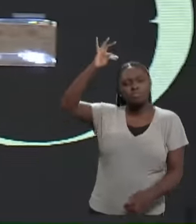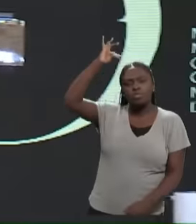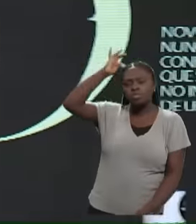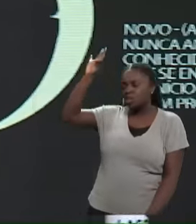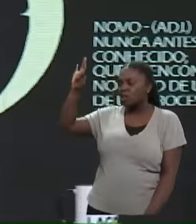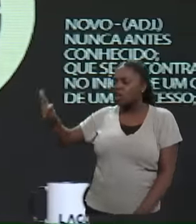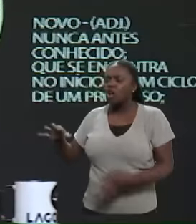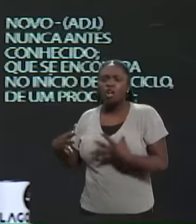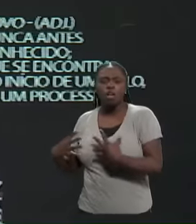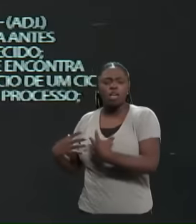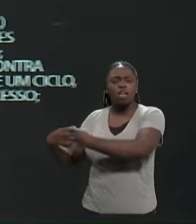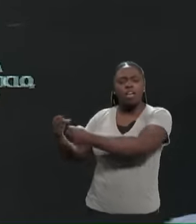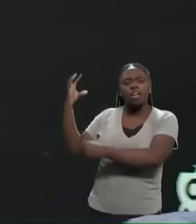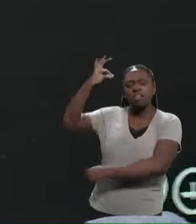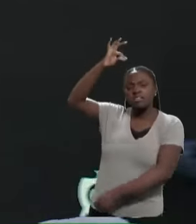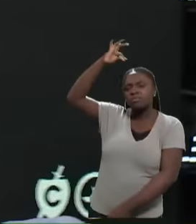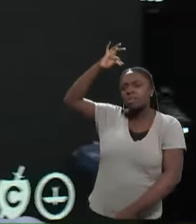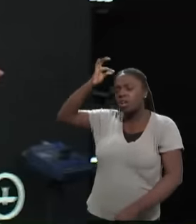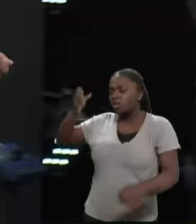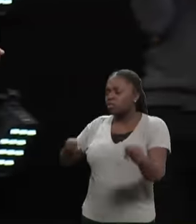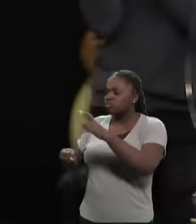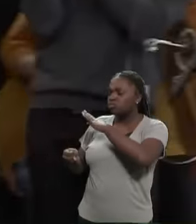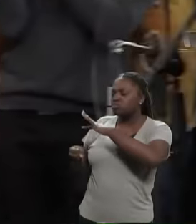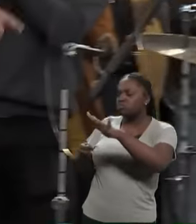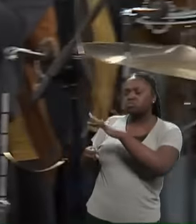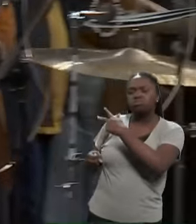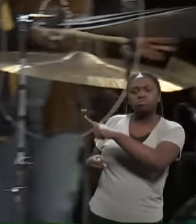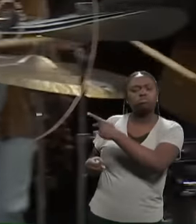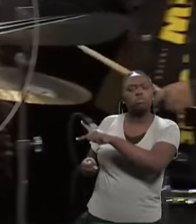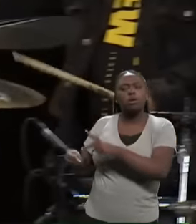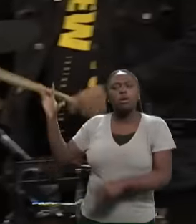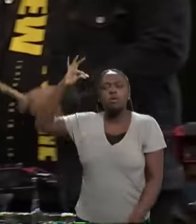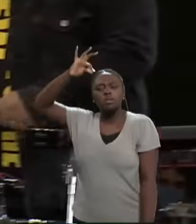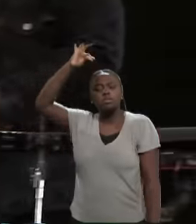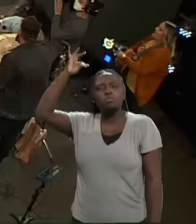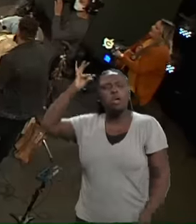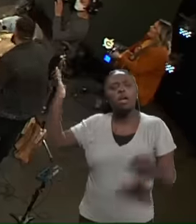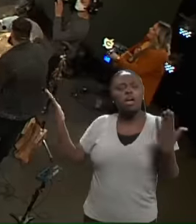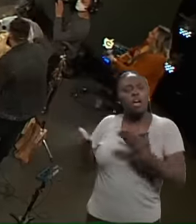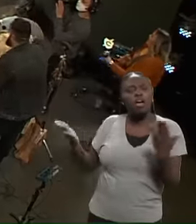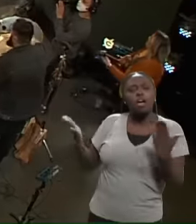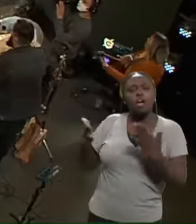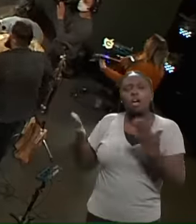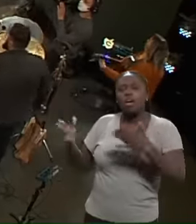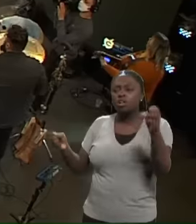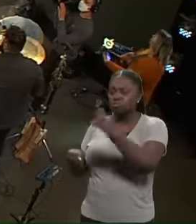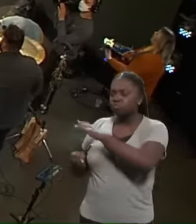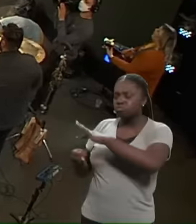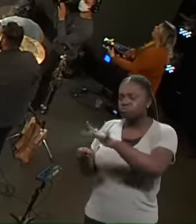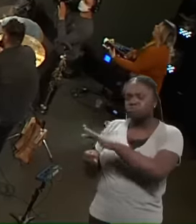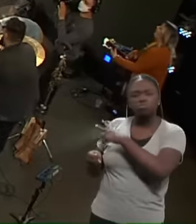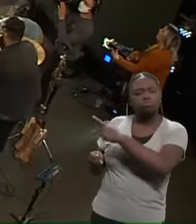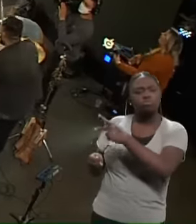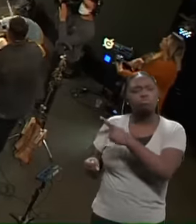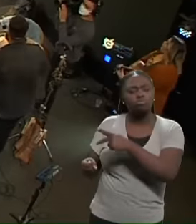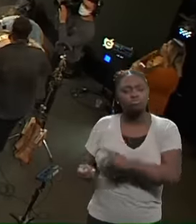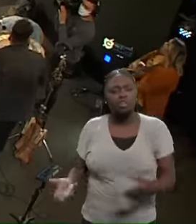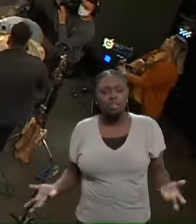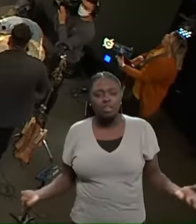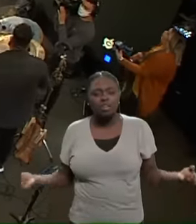él. Espíritu Santo, enchela. Espíritu Santo, ahora. Que esta iglesia tenga